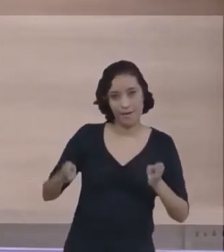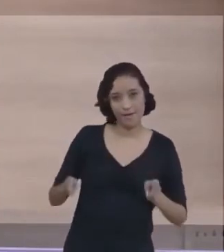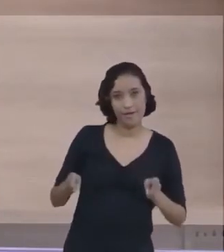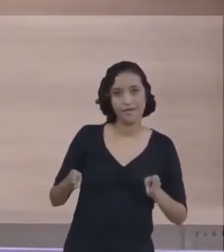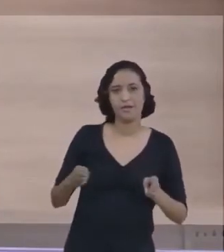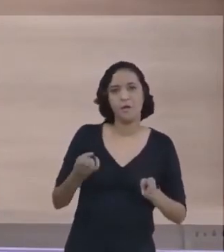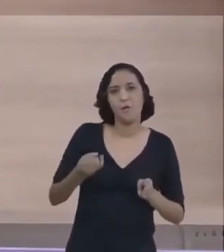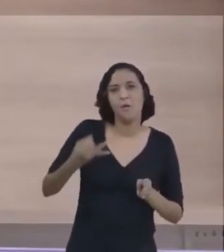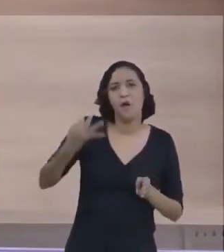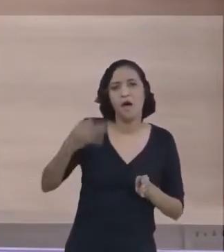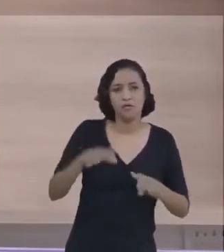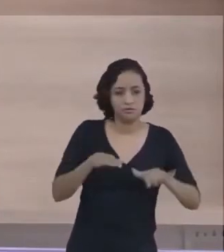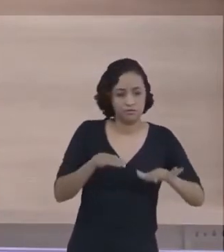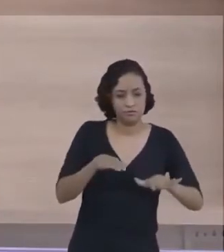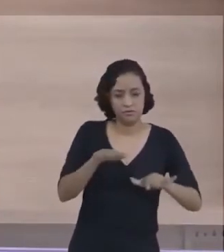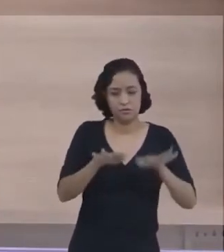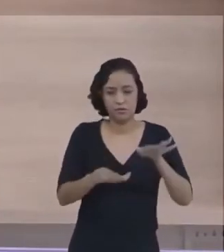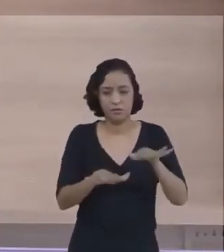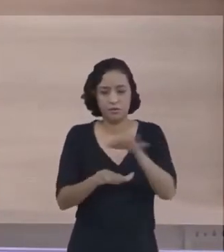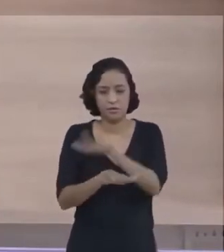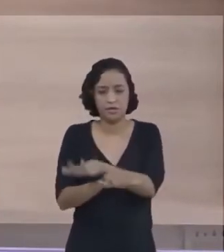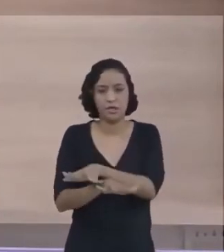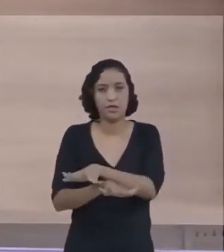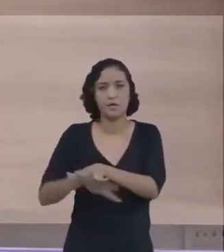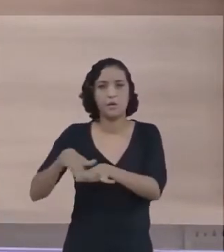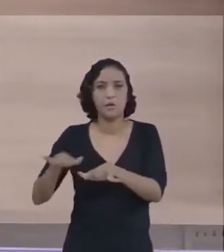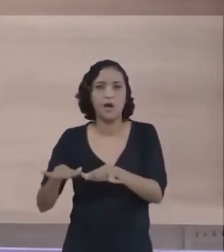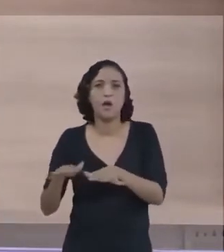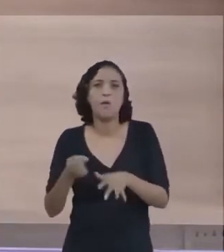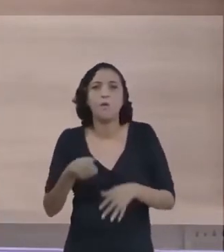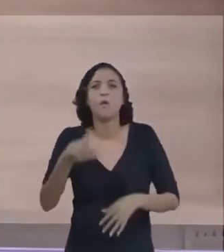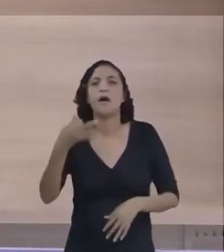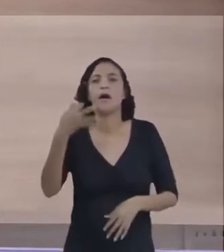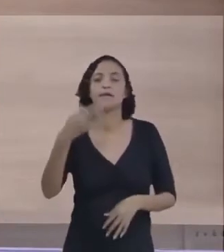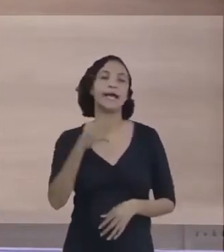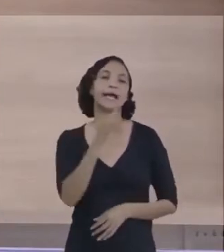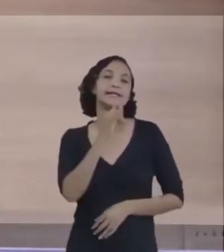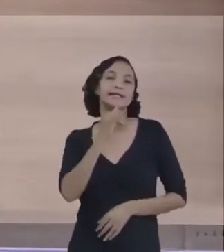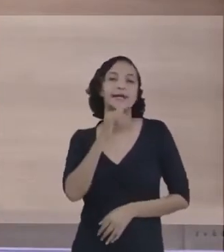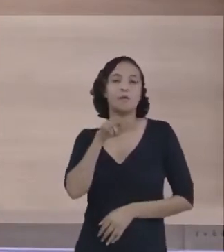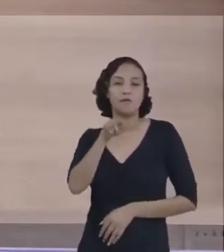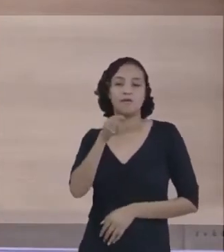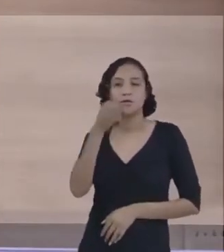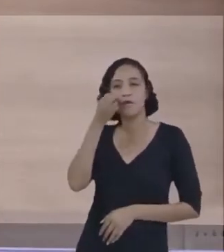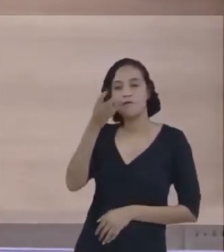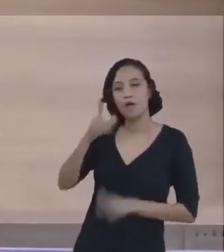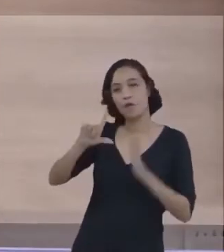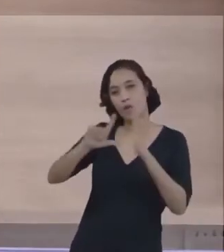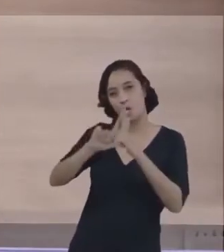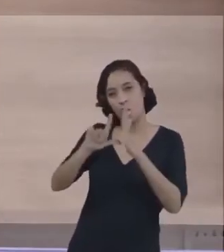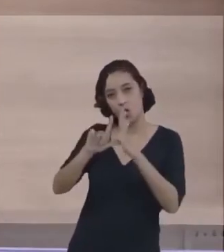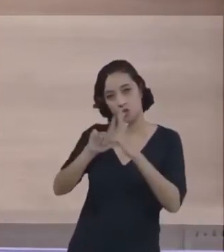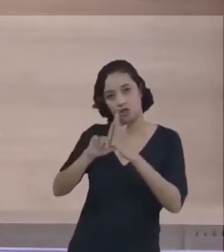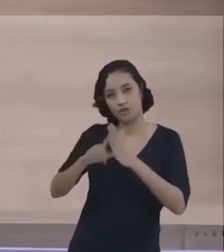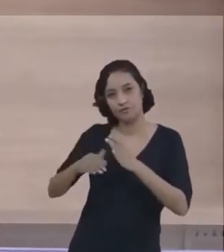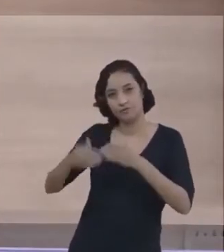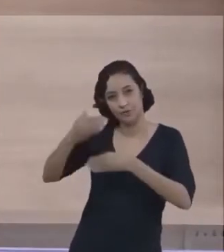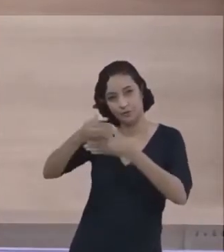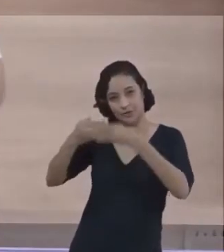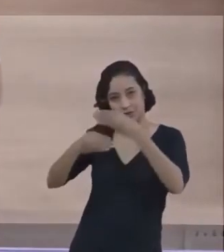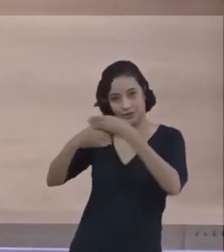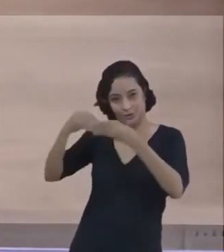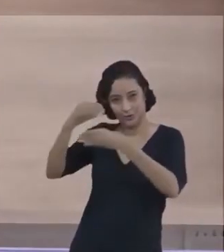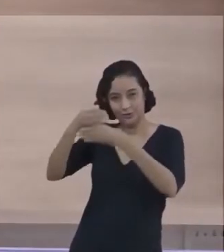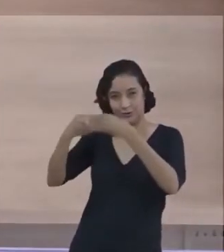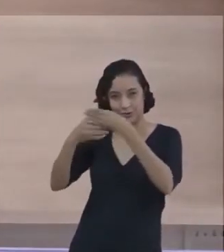2, 3 polegadas. Quando você vê alguém lá comprando um cano, lá no material de construção, naquelas lojas, quem já foi